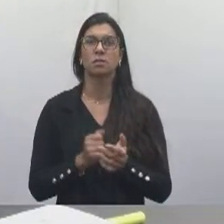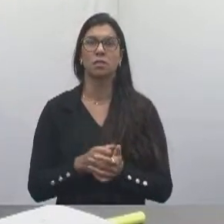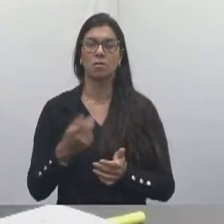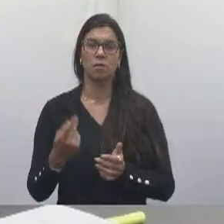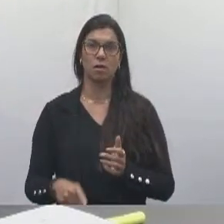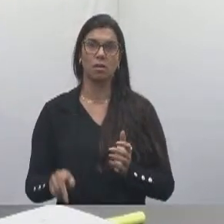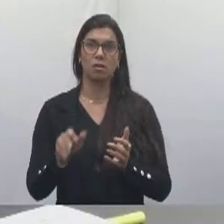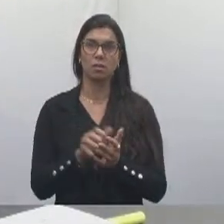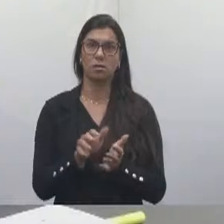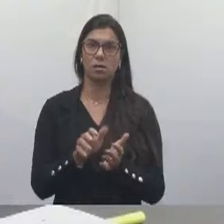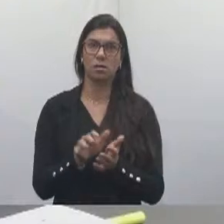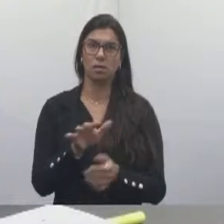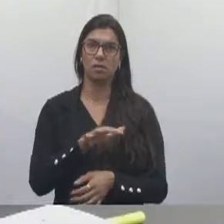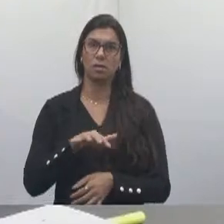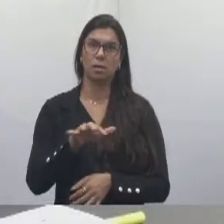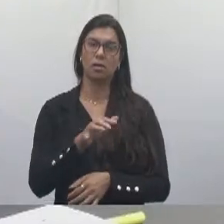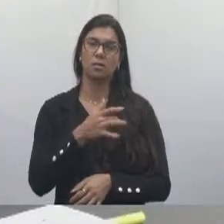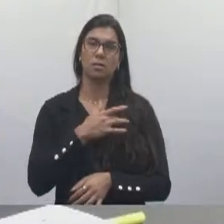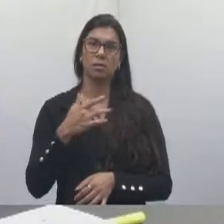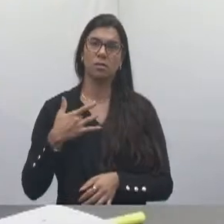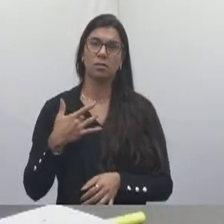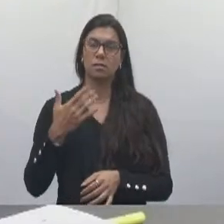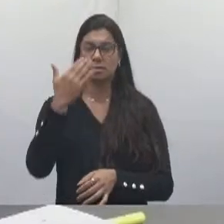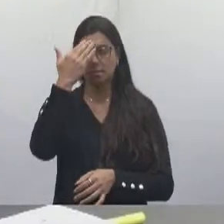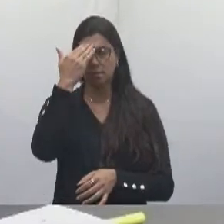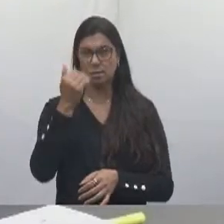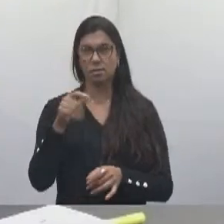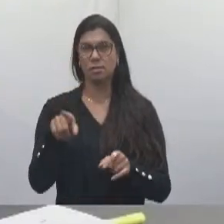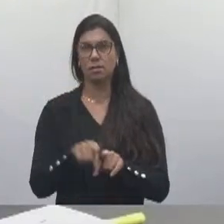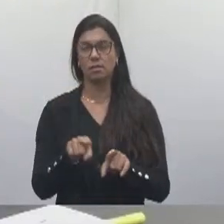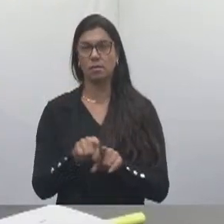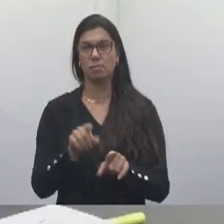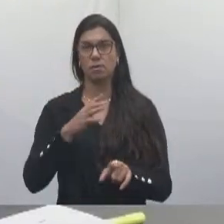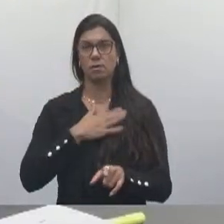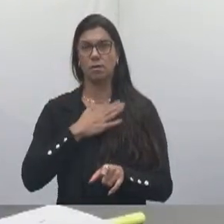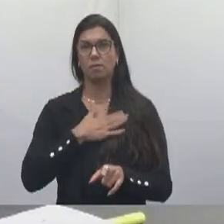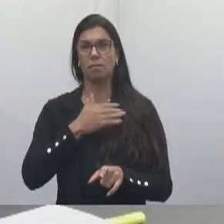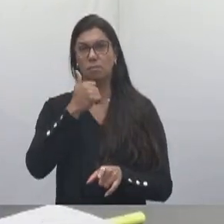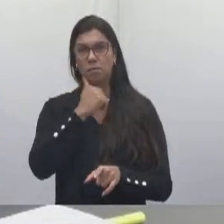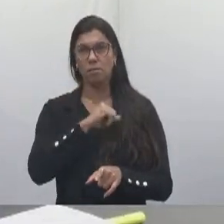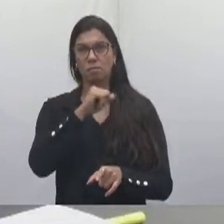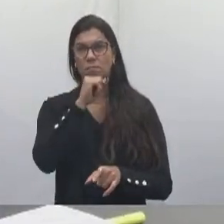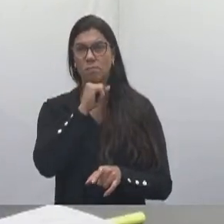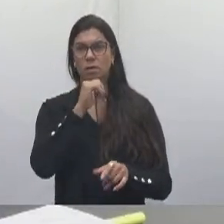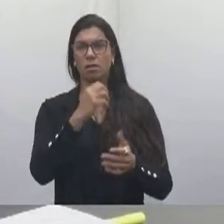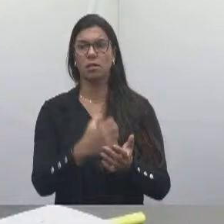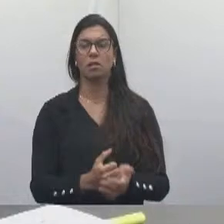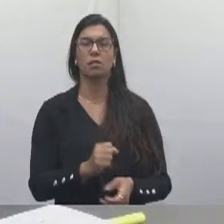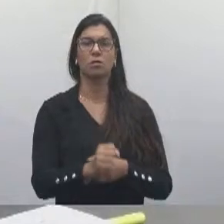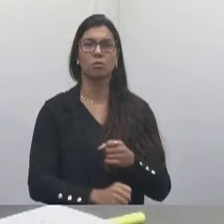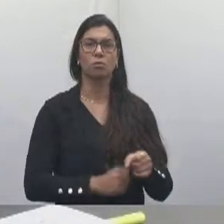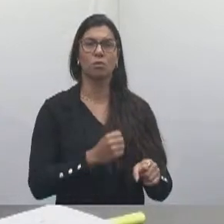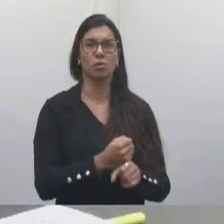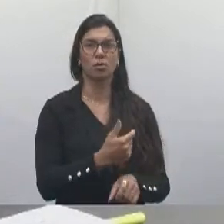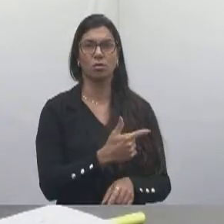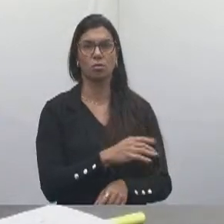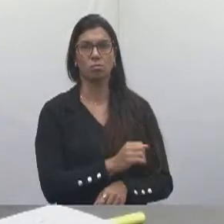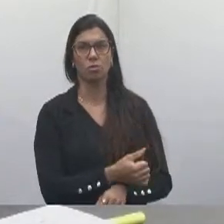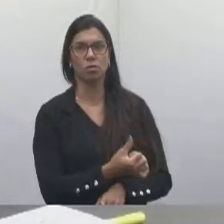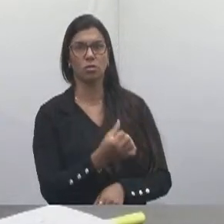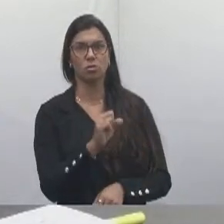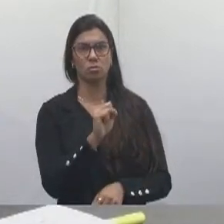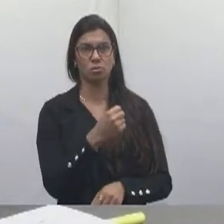melhorar, mas eu sei também que minha mãe, depois, em 2018, esteve internada lá e ficou um mês na Santa Casa e